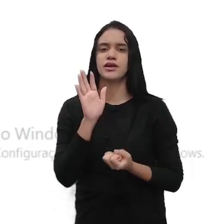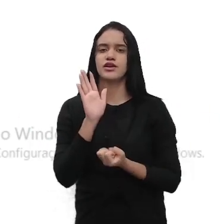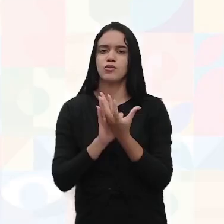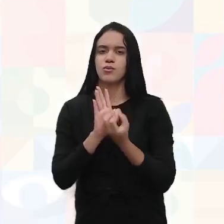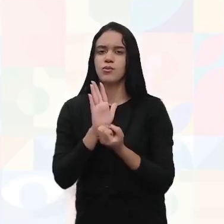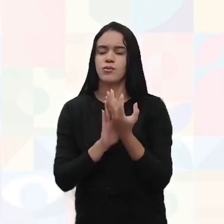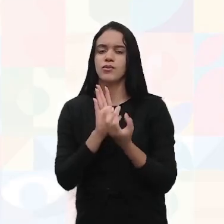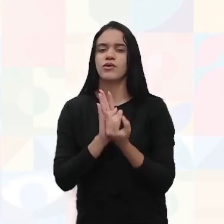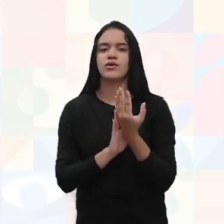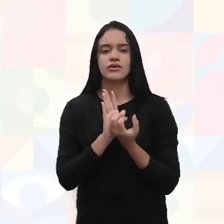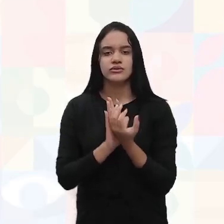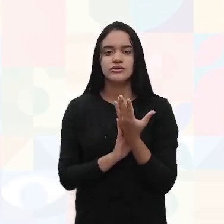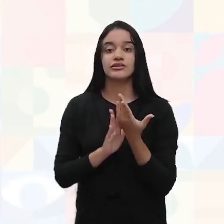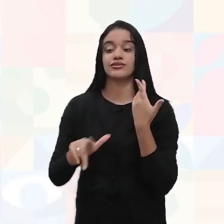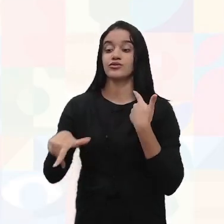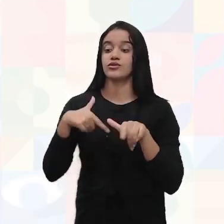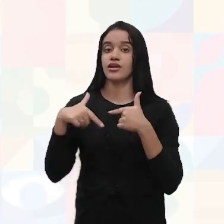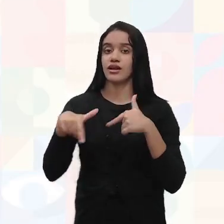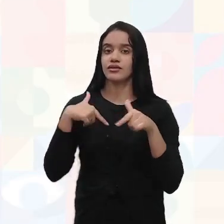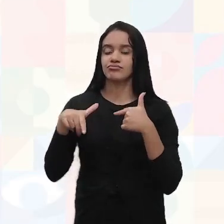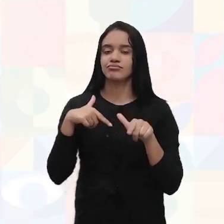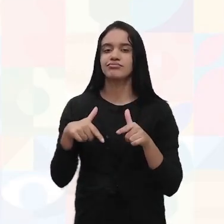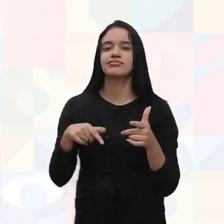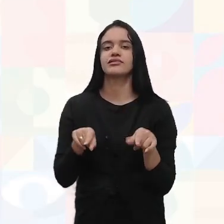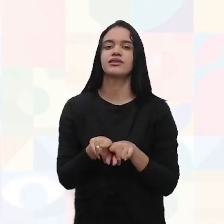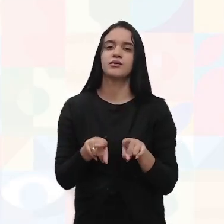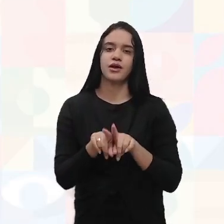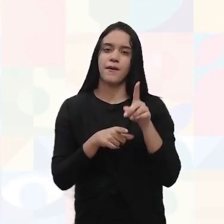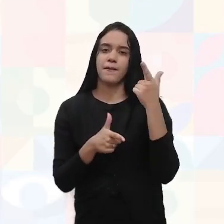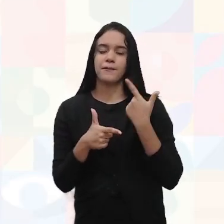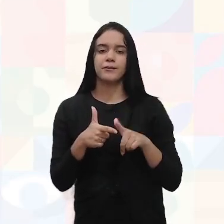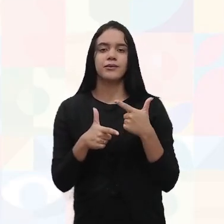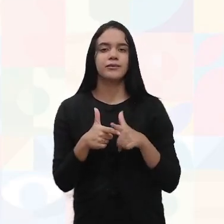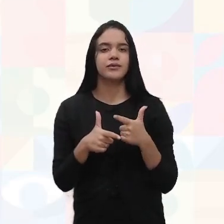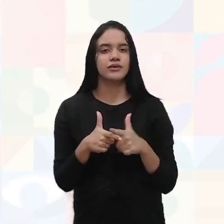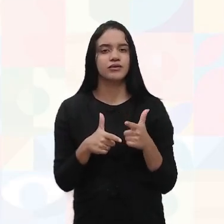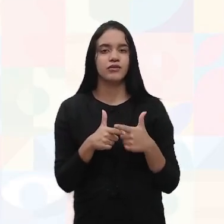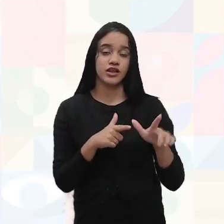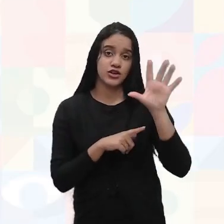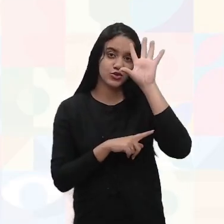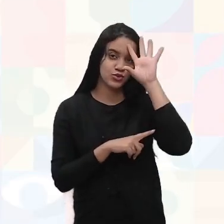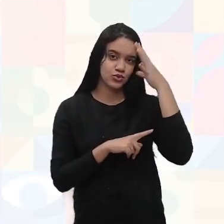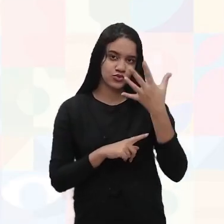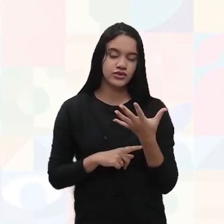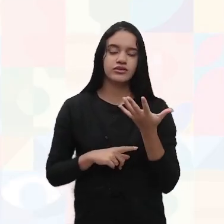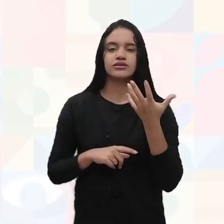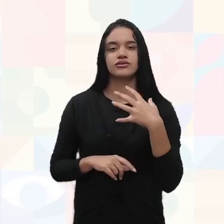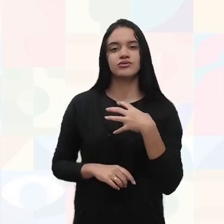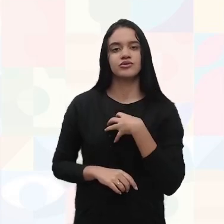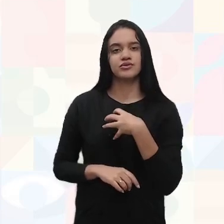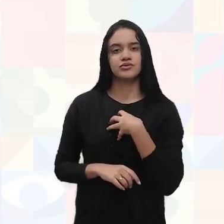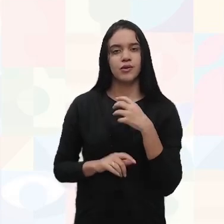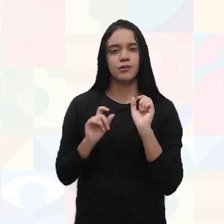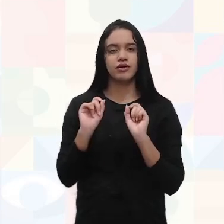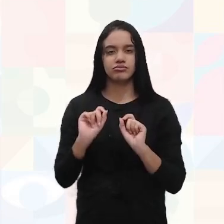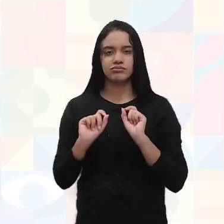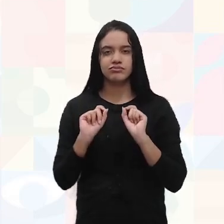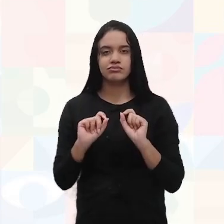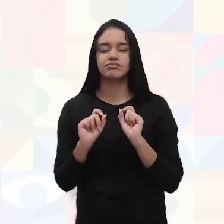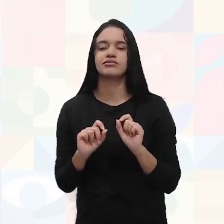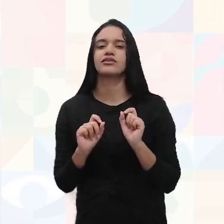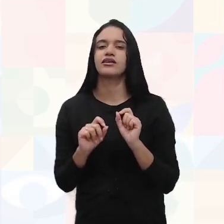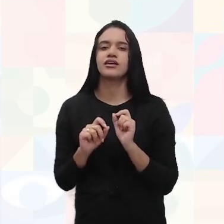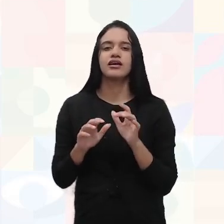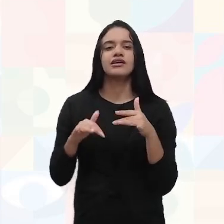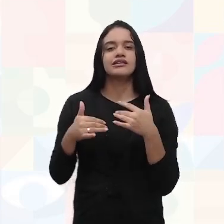na satisfação do trabalhador, e causar um problema que poderia ser resolvido de uma forma razoável. Até mais